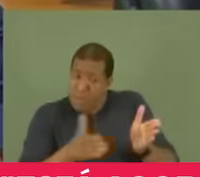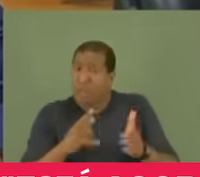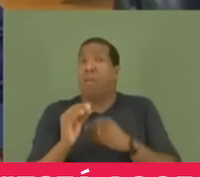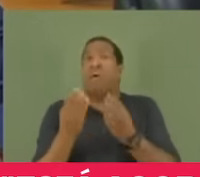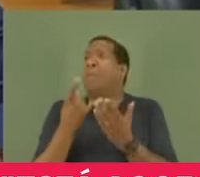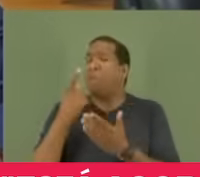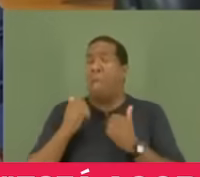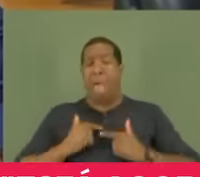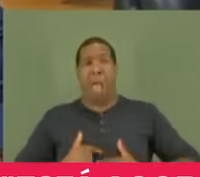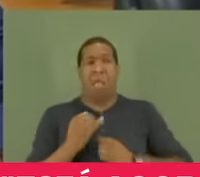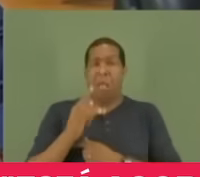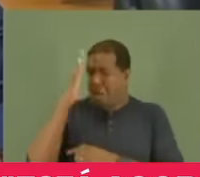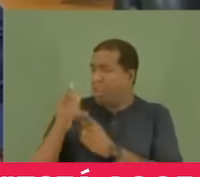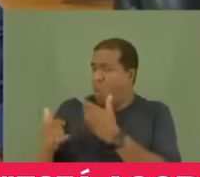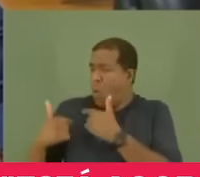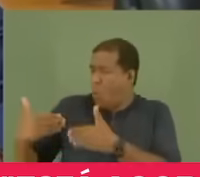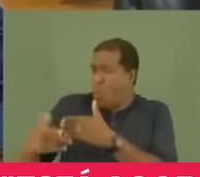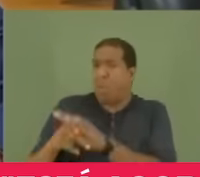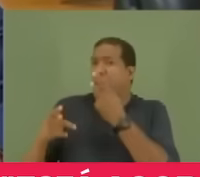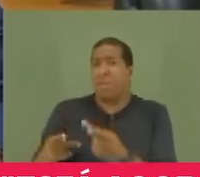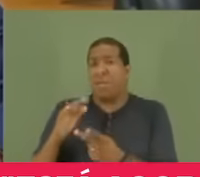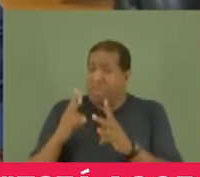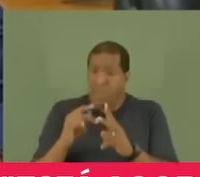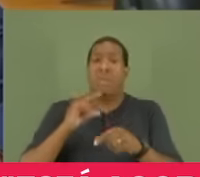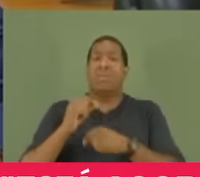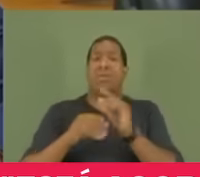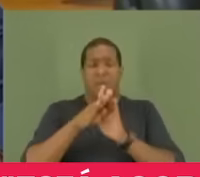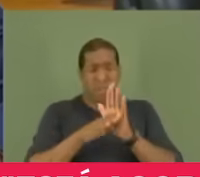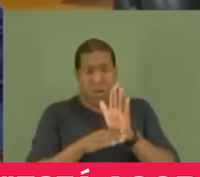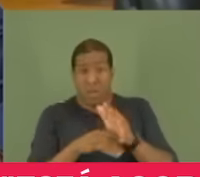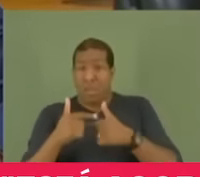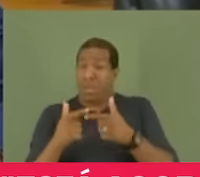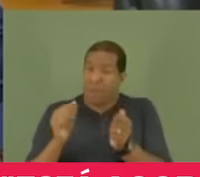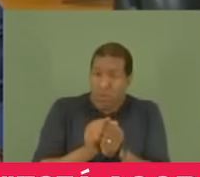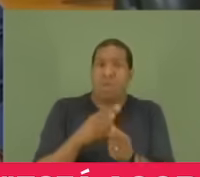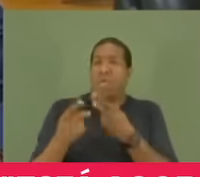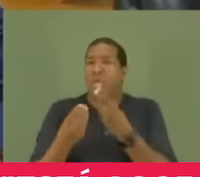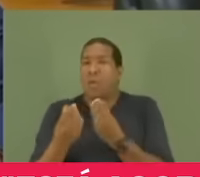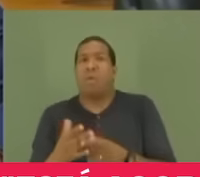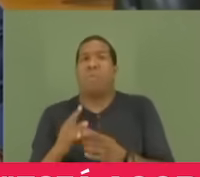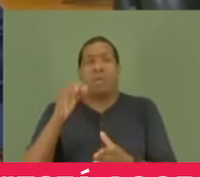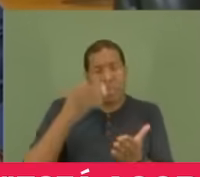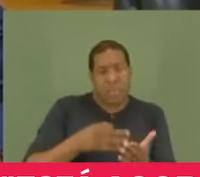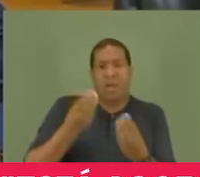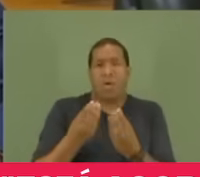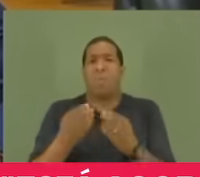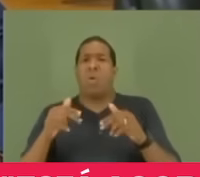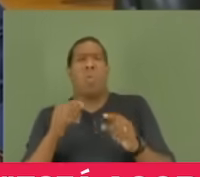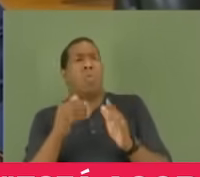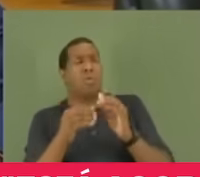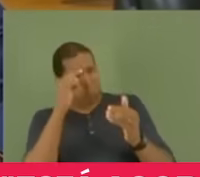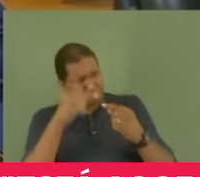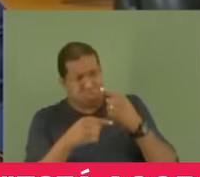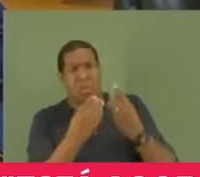falar em omissão se o próprio ex-ministro diz todas as vezes que tinha um protocolo de ação integrada, ele era suficiente para garantir, nunca foi descumprido,